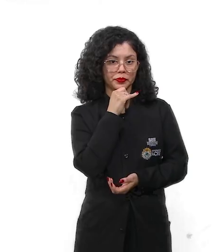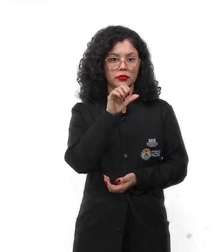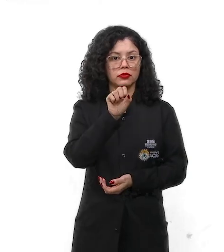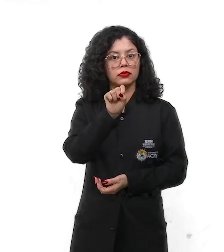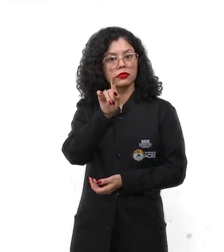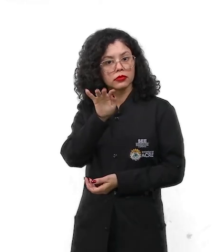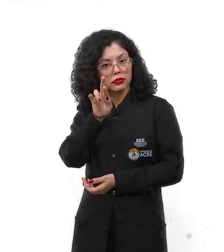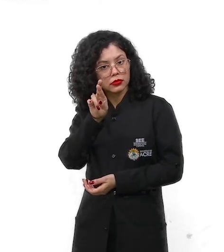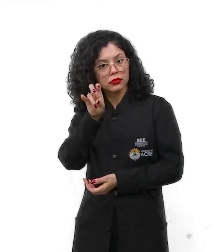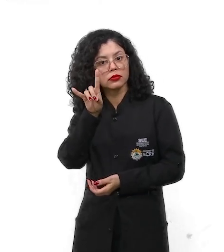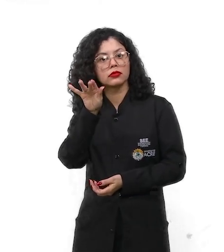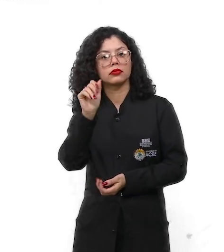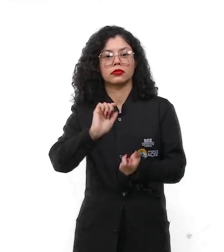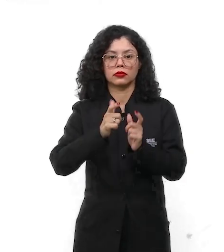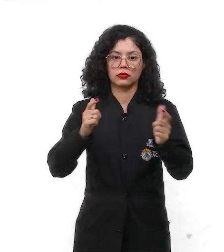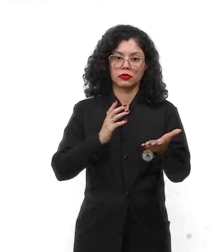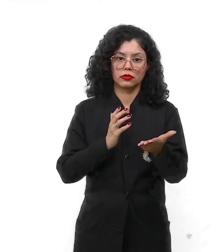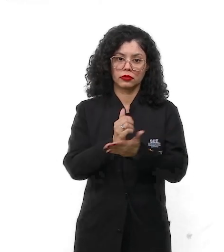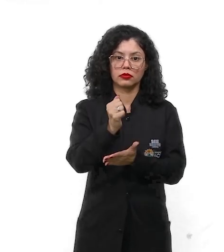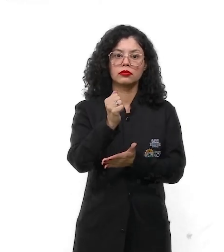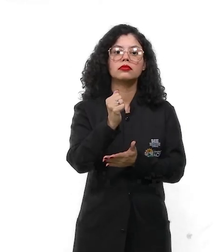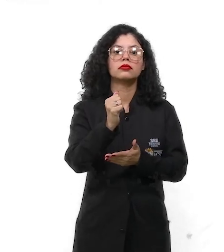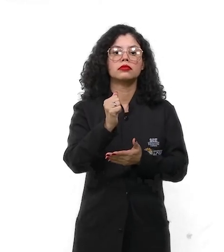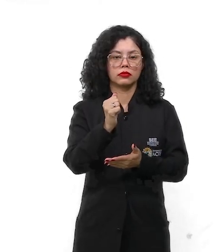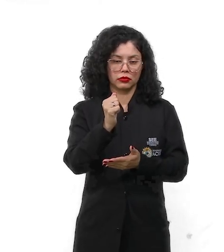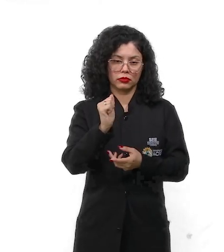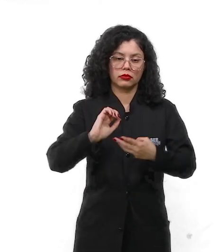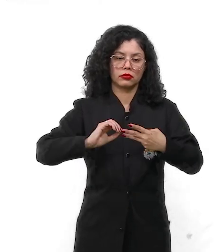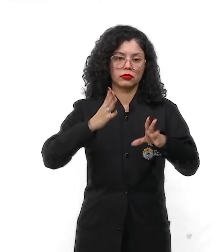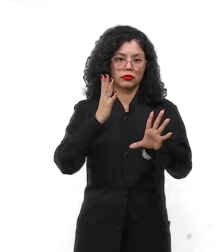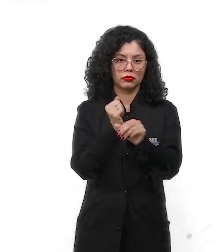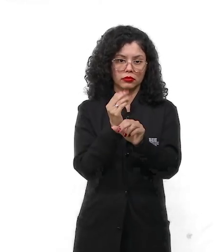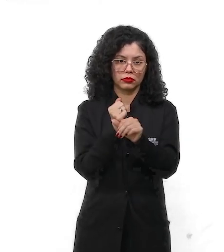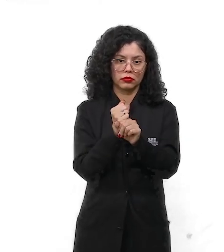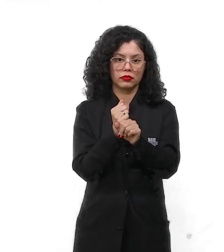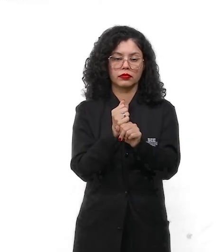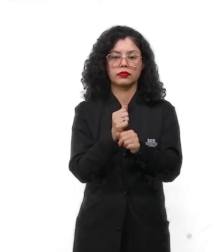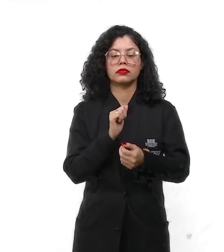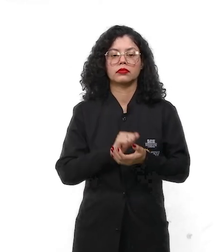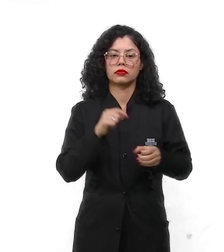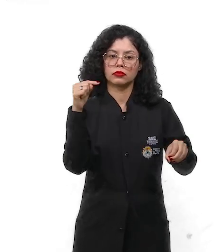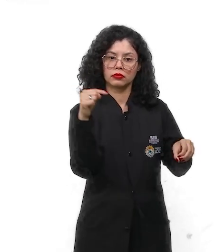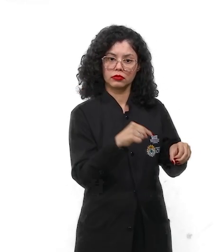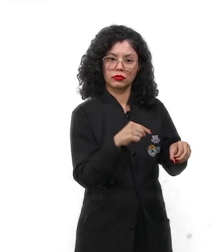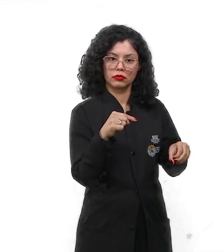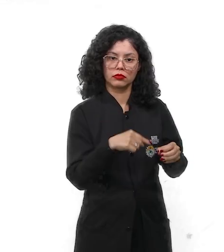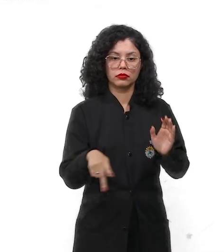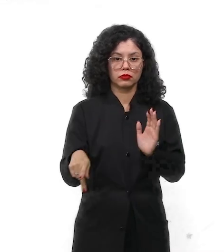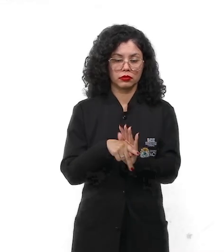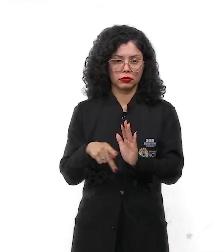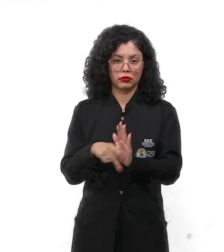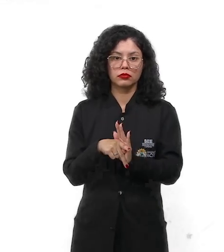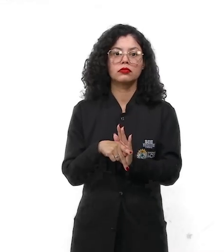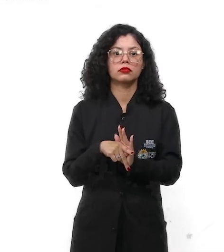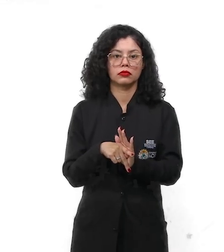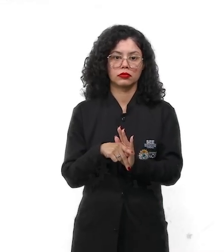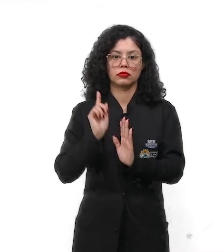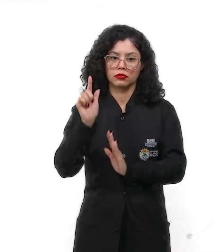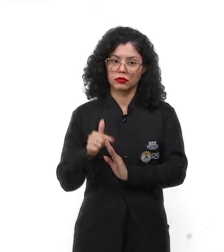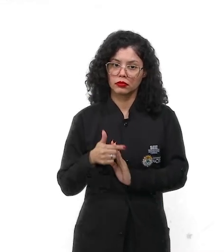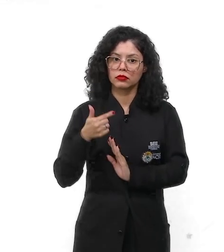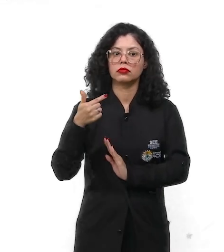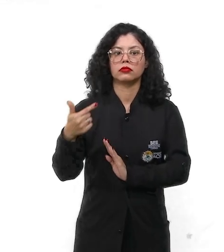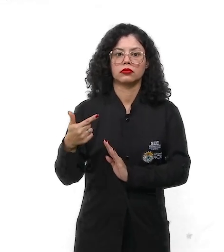sendo conduzidas buscas por células somáticas com núcleos viáveis para